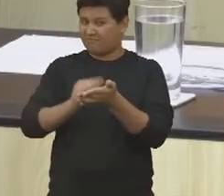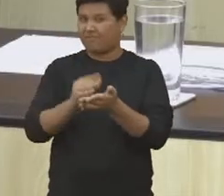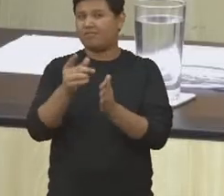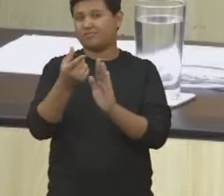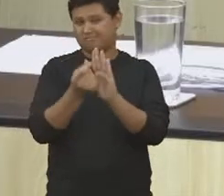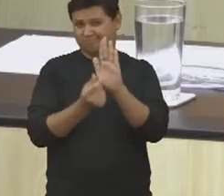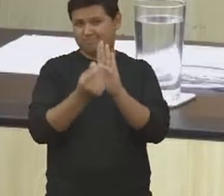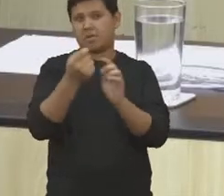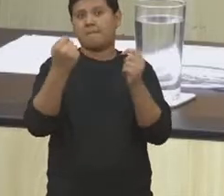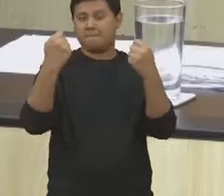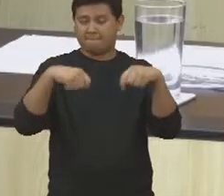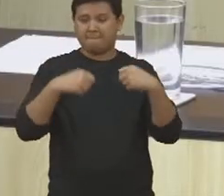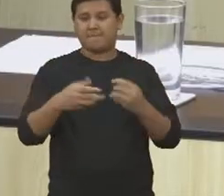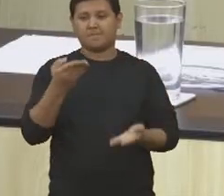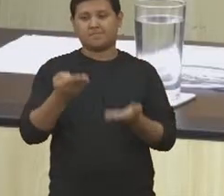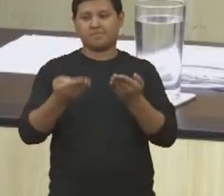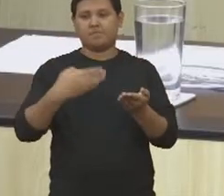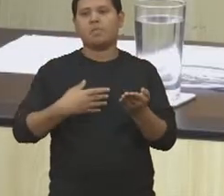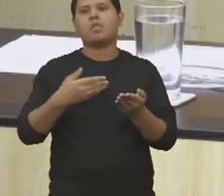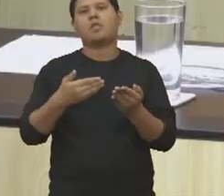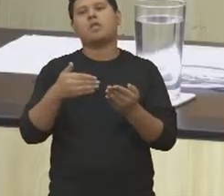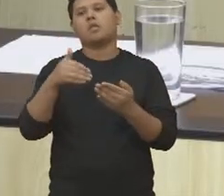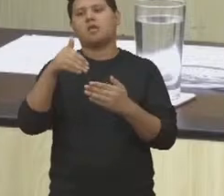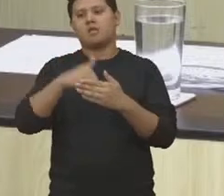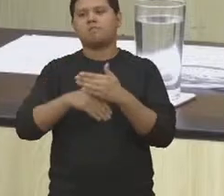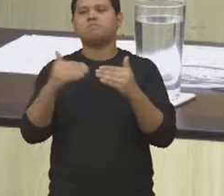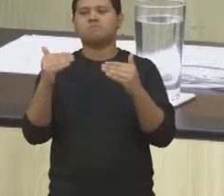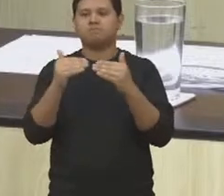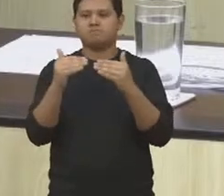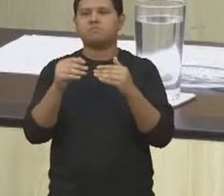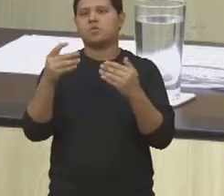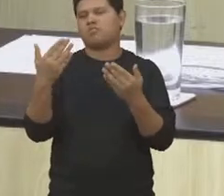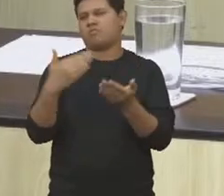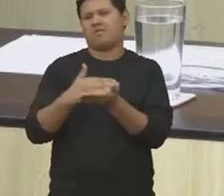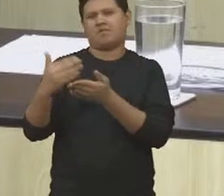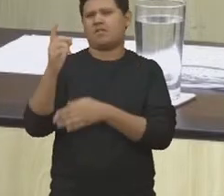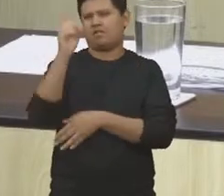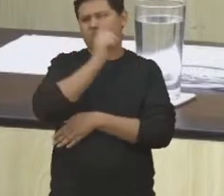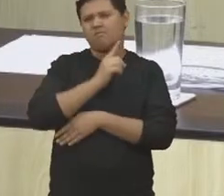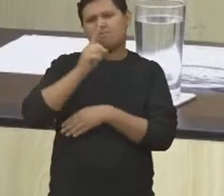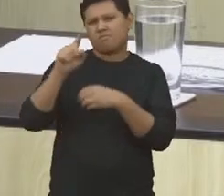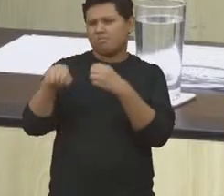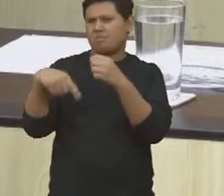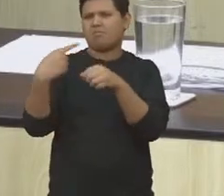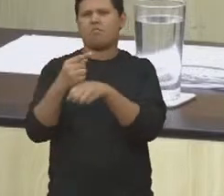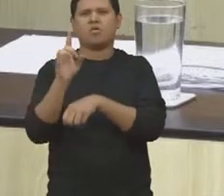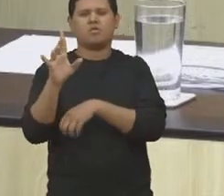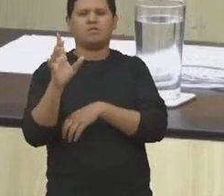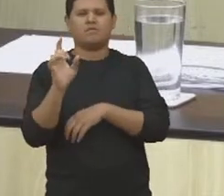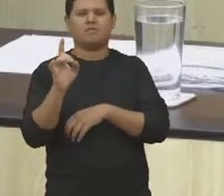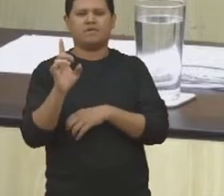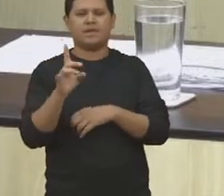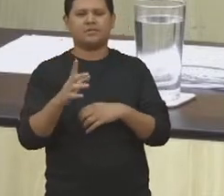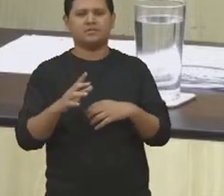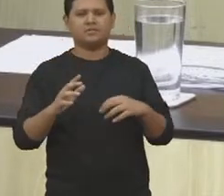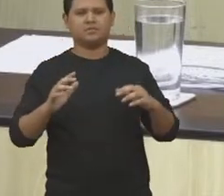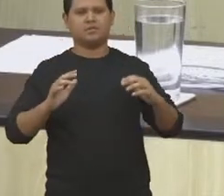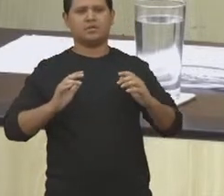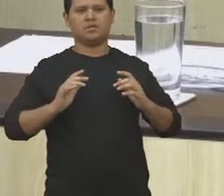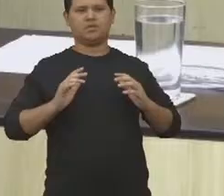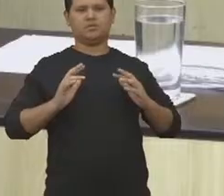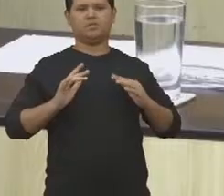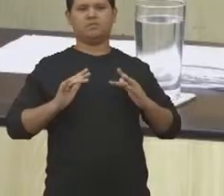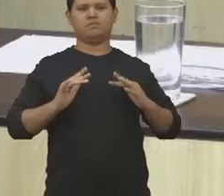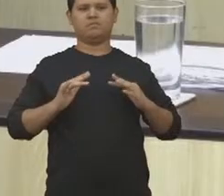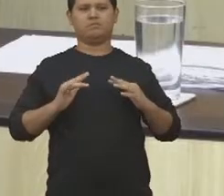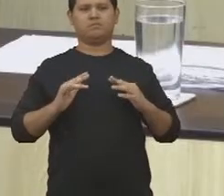fazer esse equilíbrio. E eu sou muito a favor, talvez começar aos domingos, depois ampliar para feriados, mas tem o desafio de você conseguir, né,